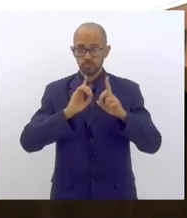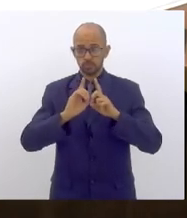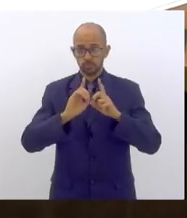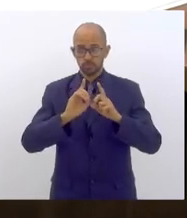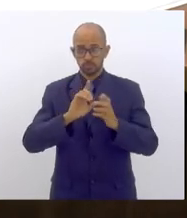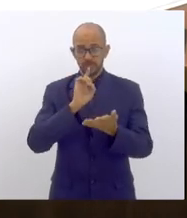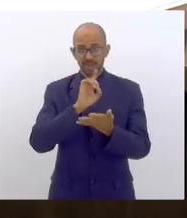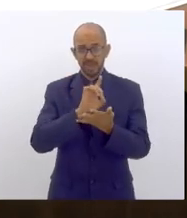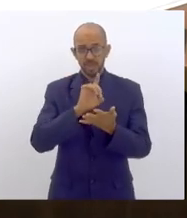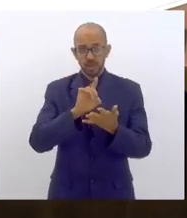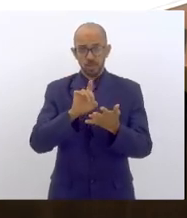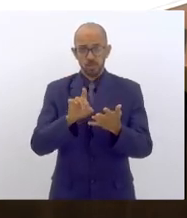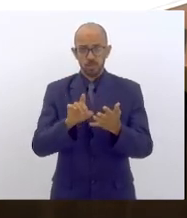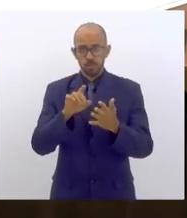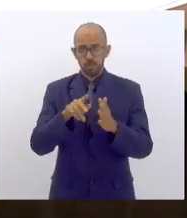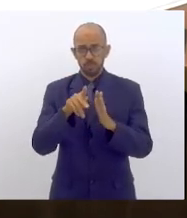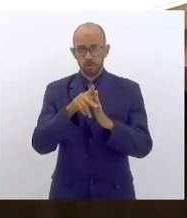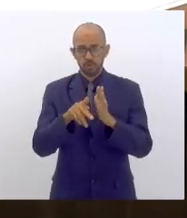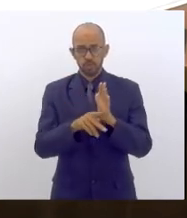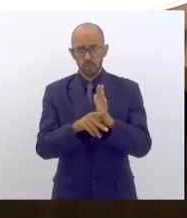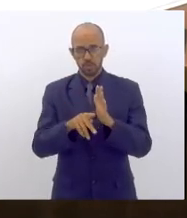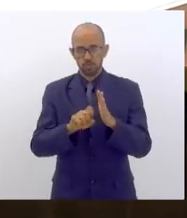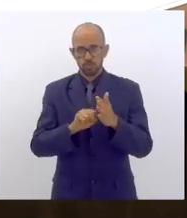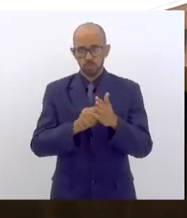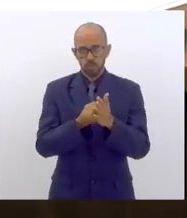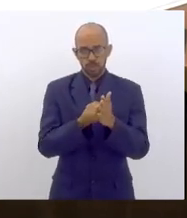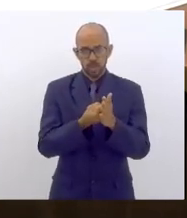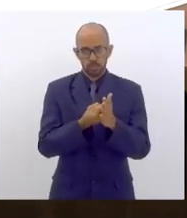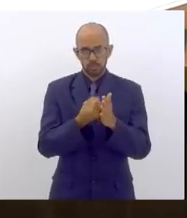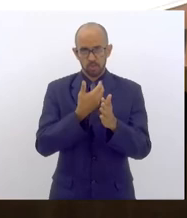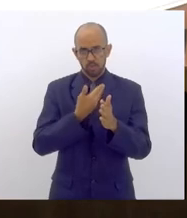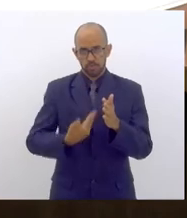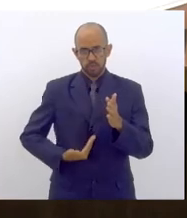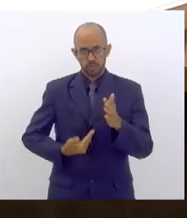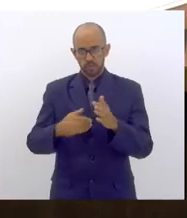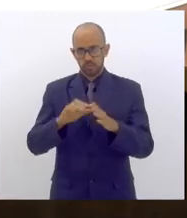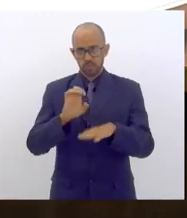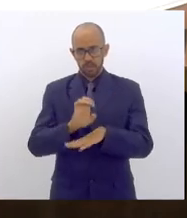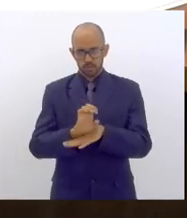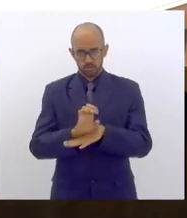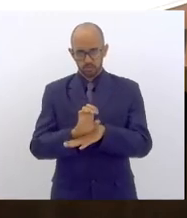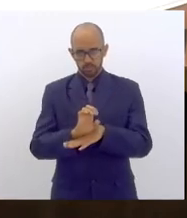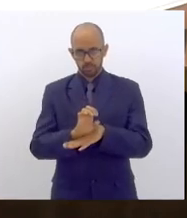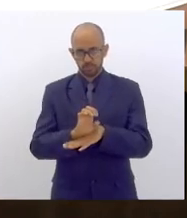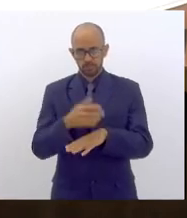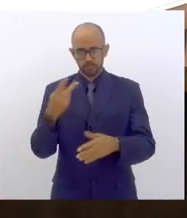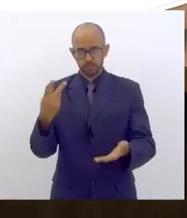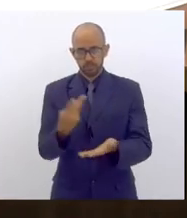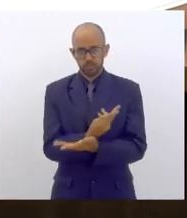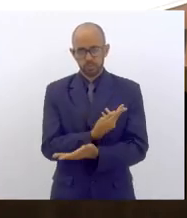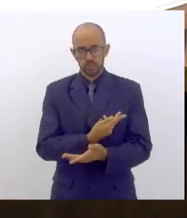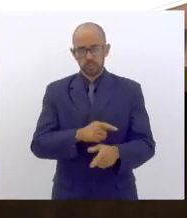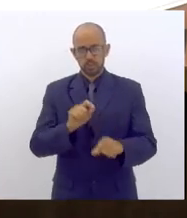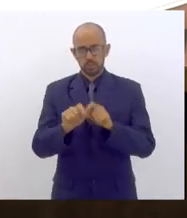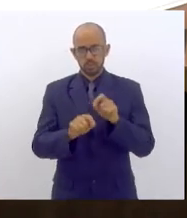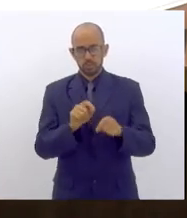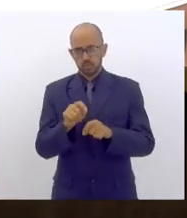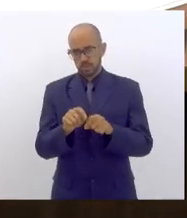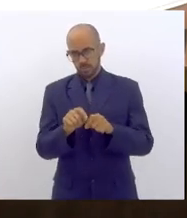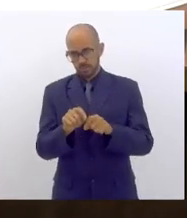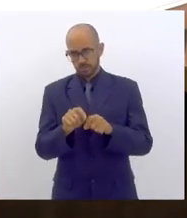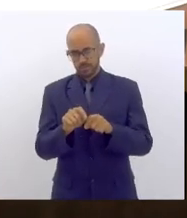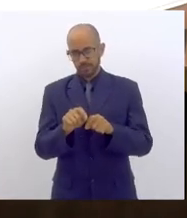cada projeto que foi vetado pelo governo do Estado. Houve uma composição ali de que,